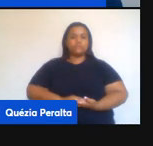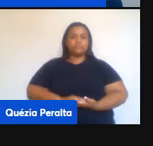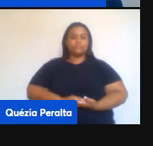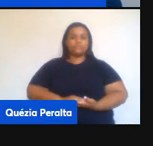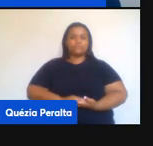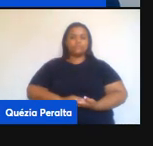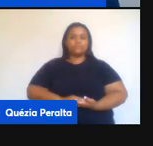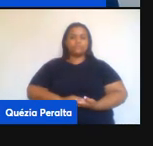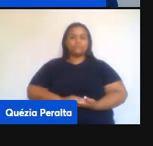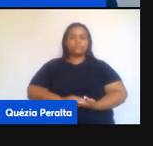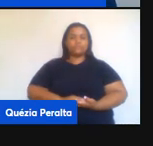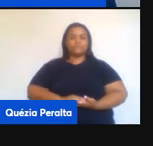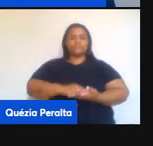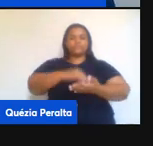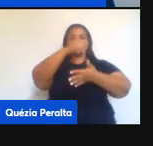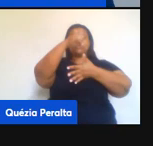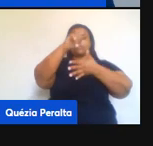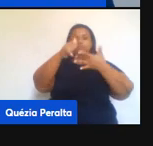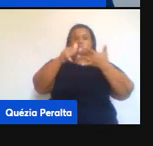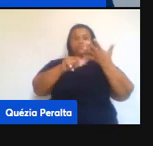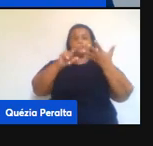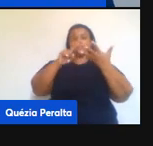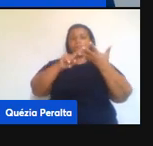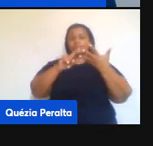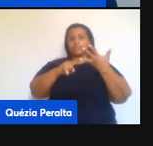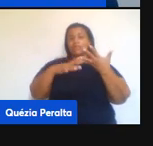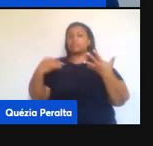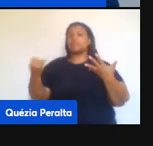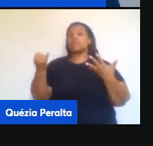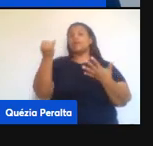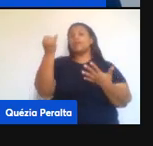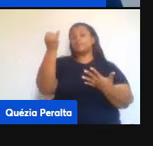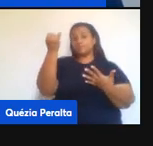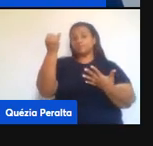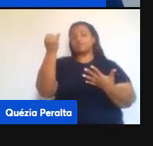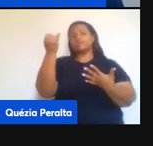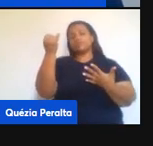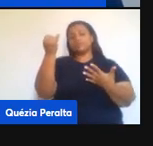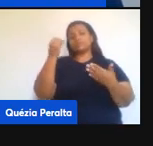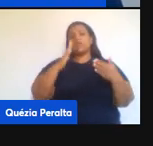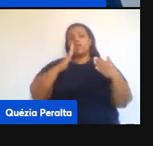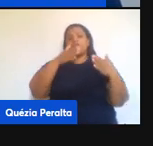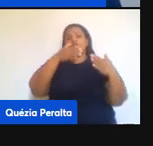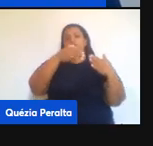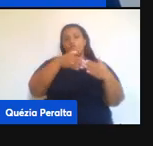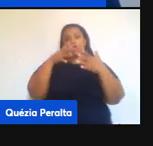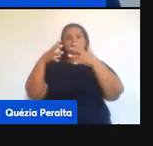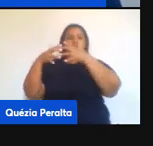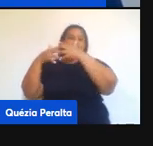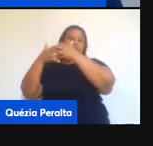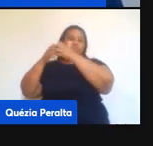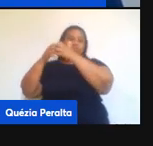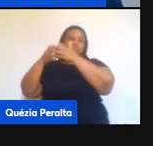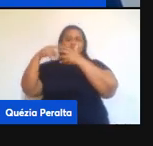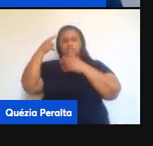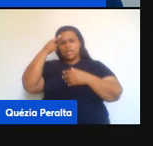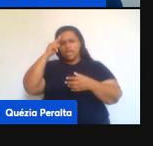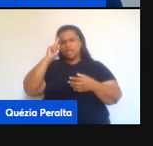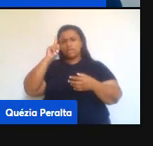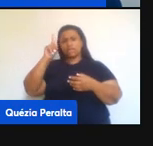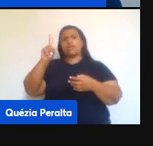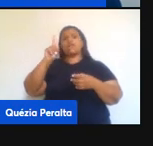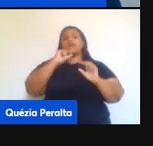Um outro elemento muito importante que coroa essas reflexões é a ideia de que o